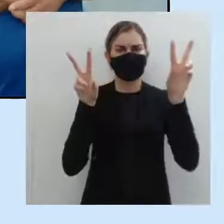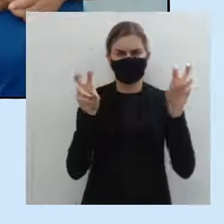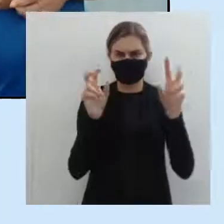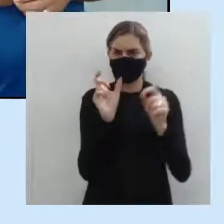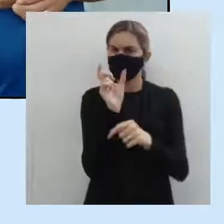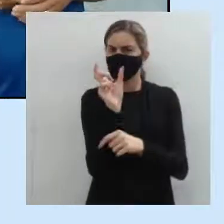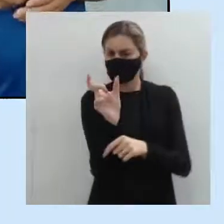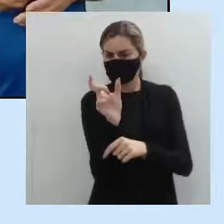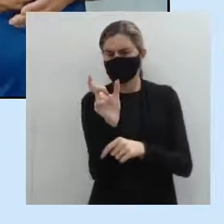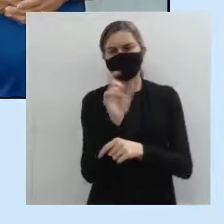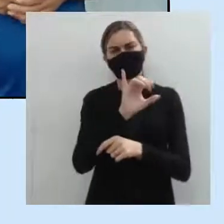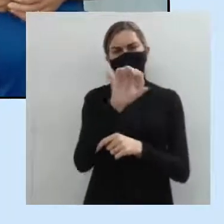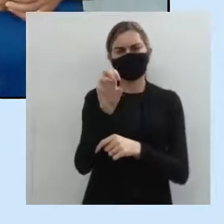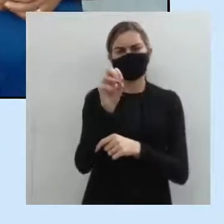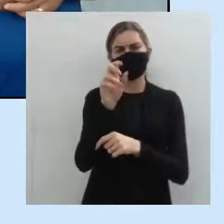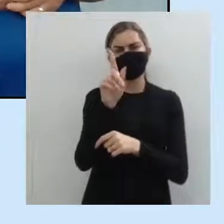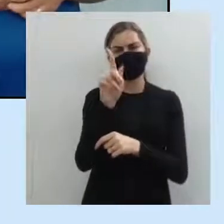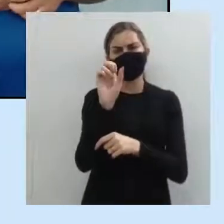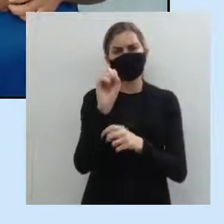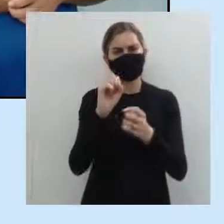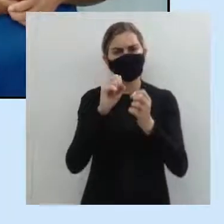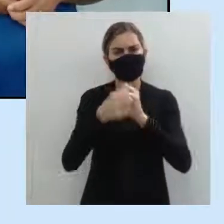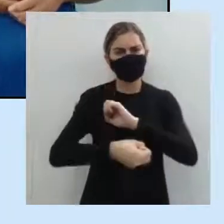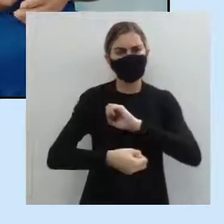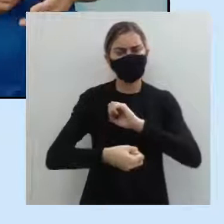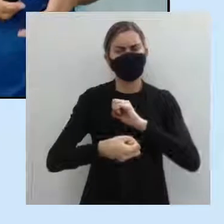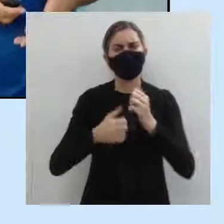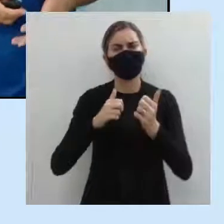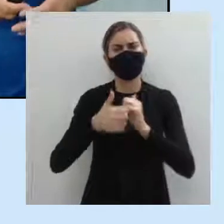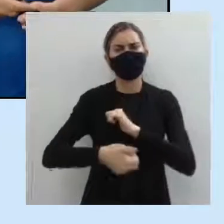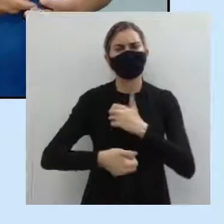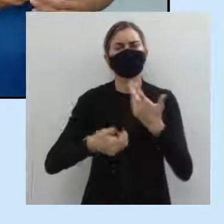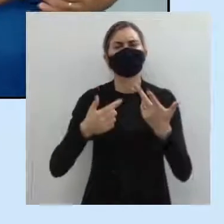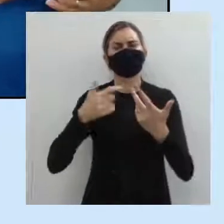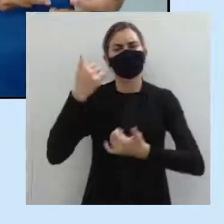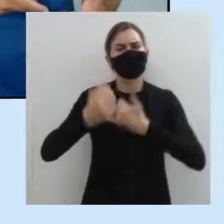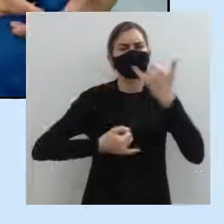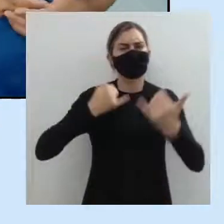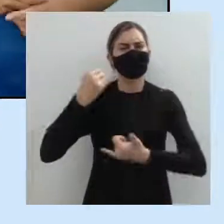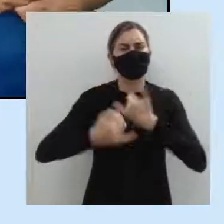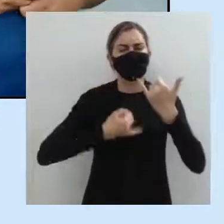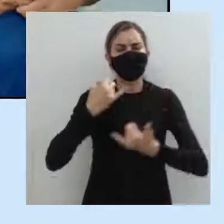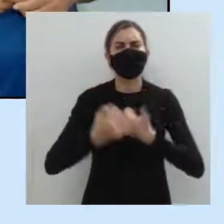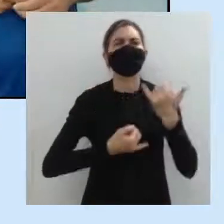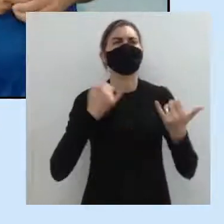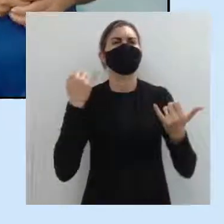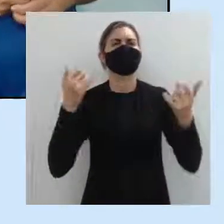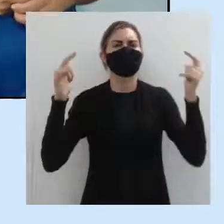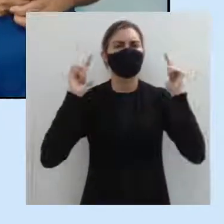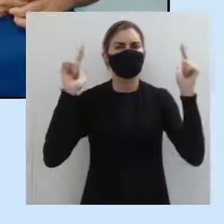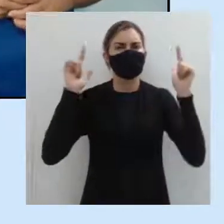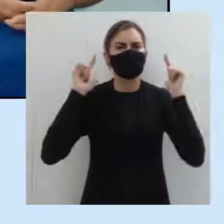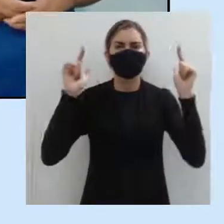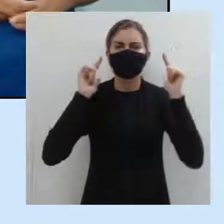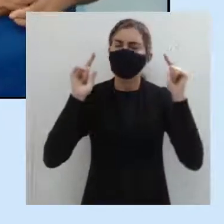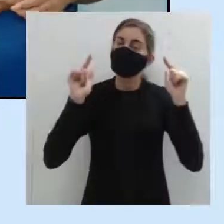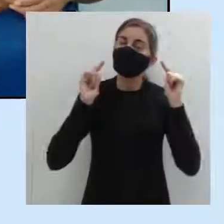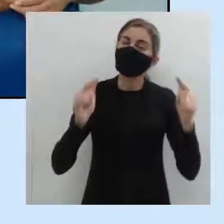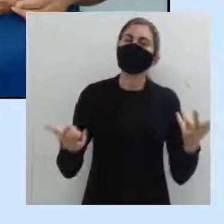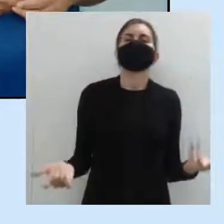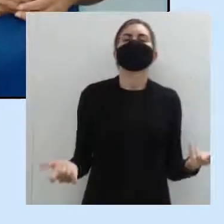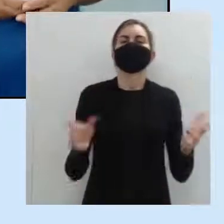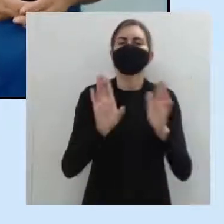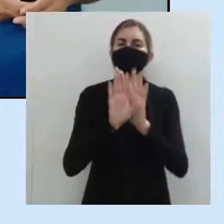jogo vem de jocos, que significa gracejo, brincadeira, divertimento.